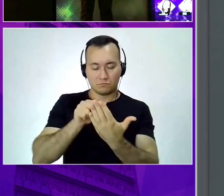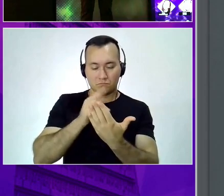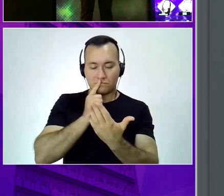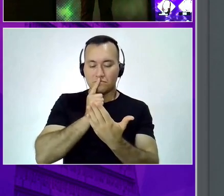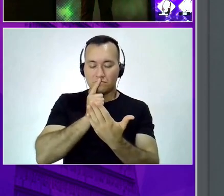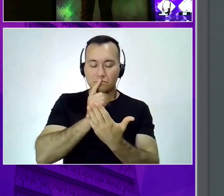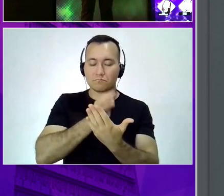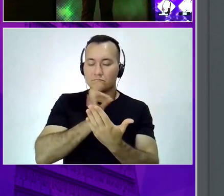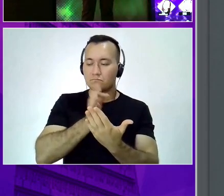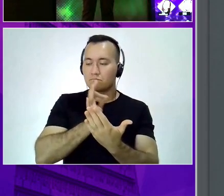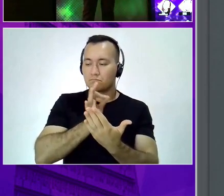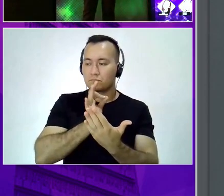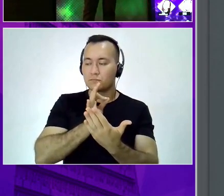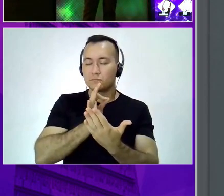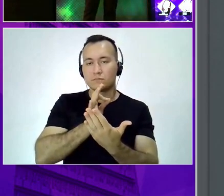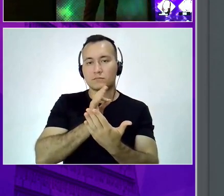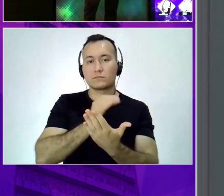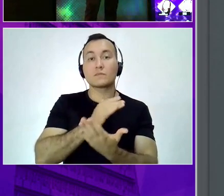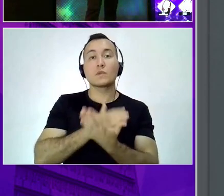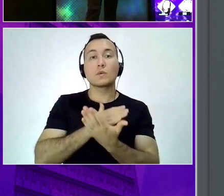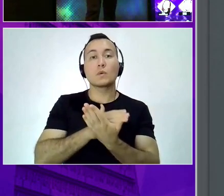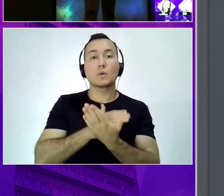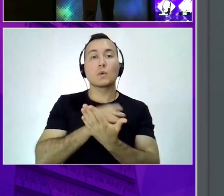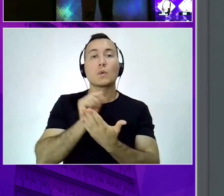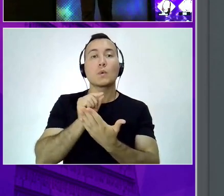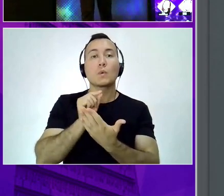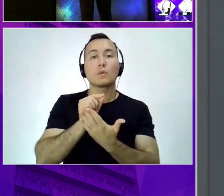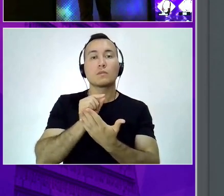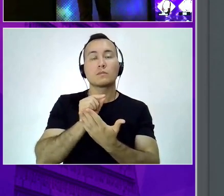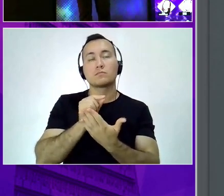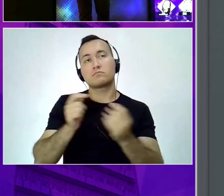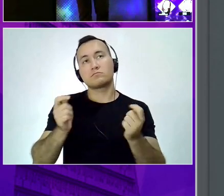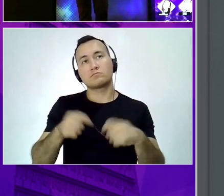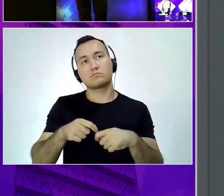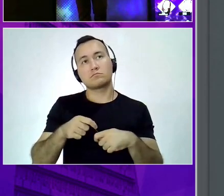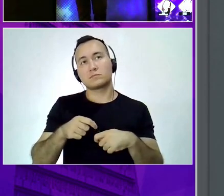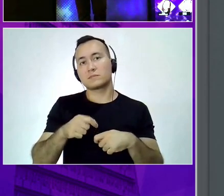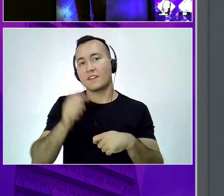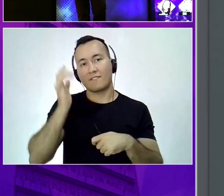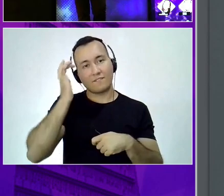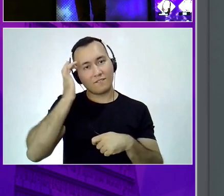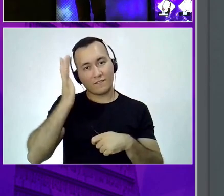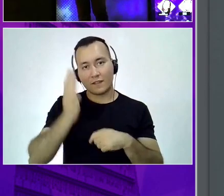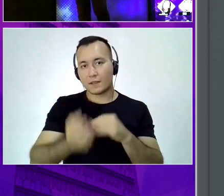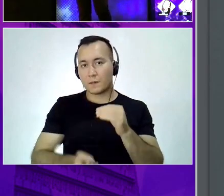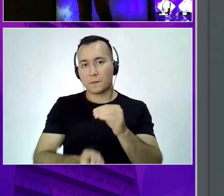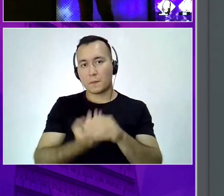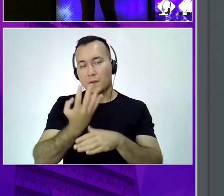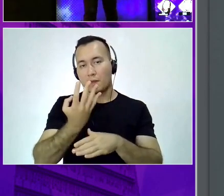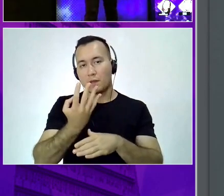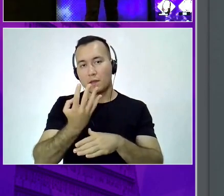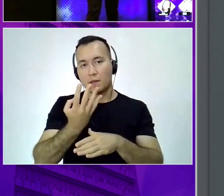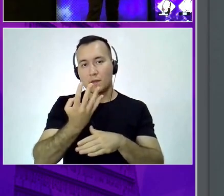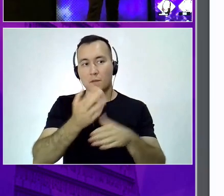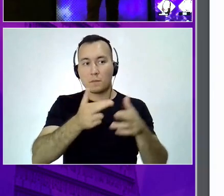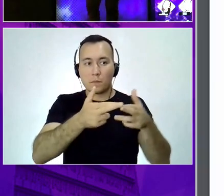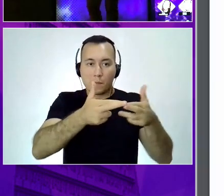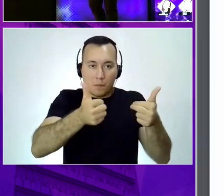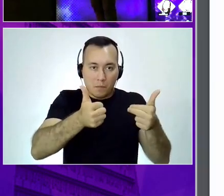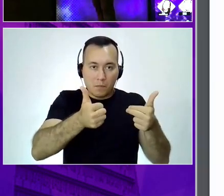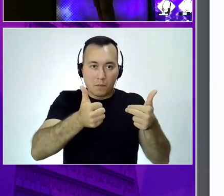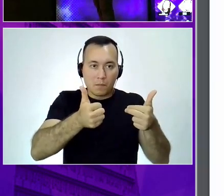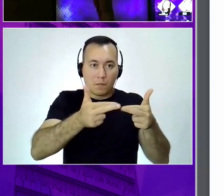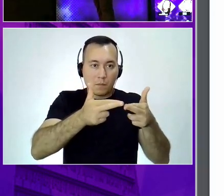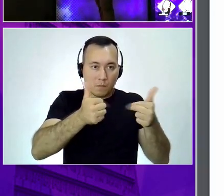na solução. Isso ajuda o quê? Isso ajuda a gerar as requisições com muito mais qualidade. Esse é um